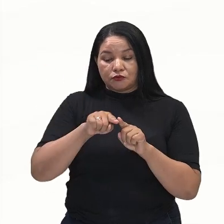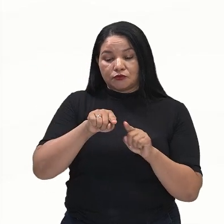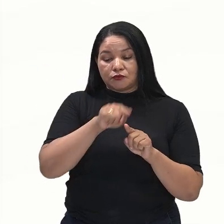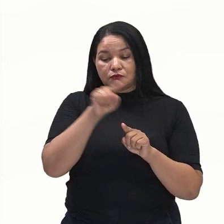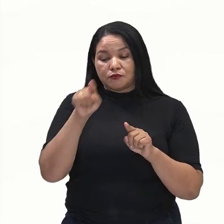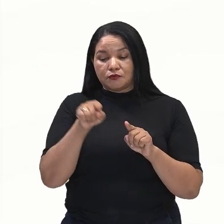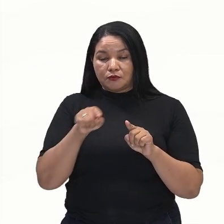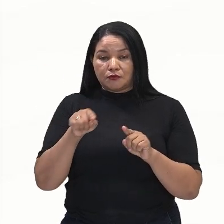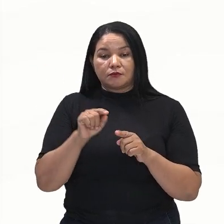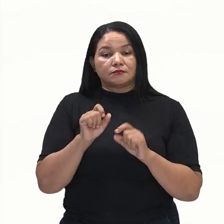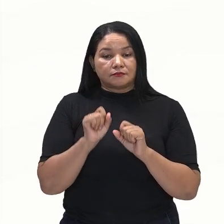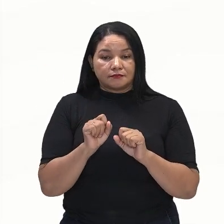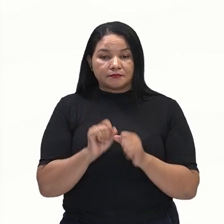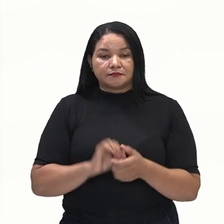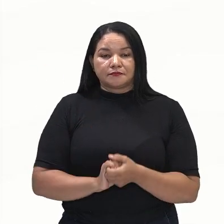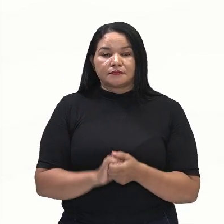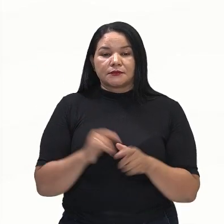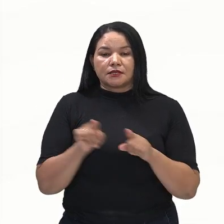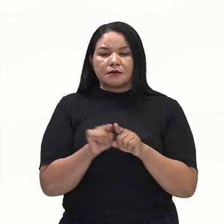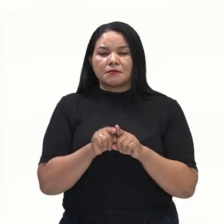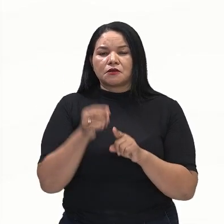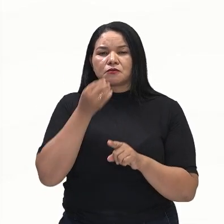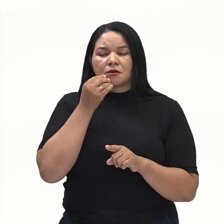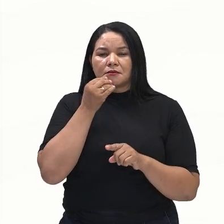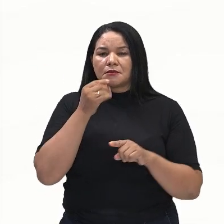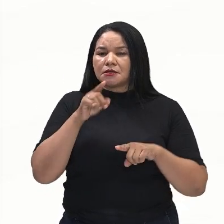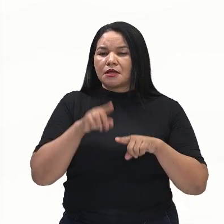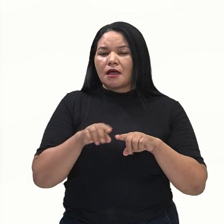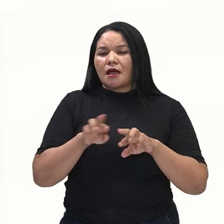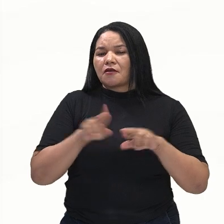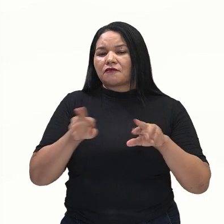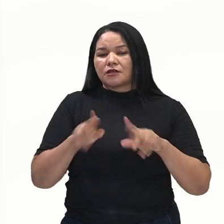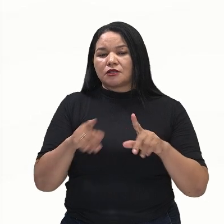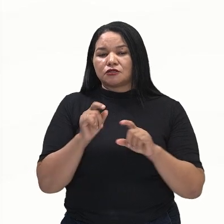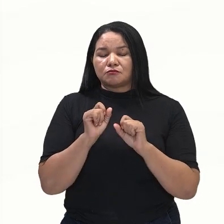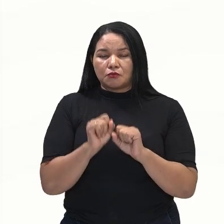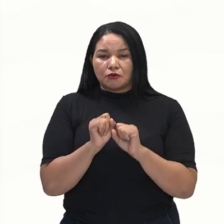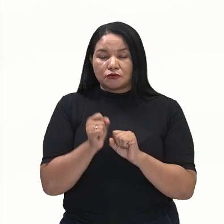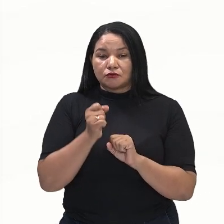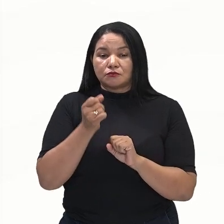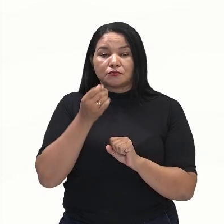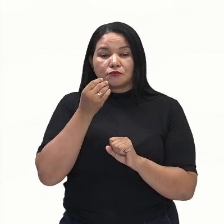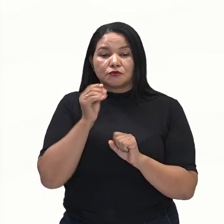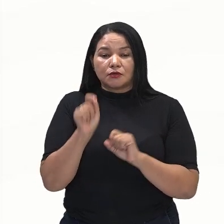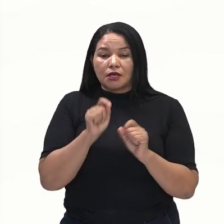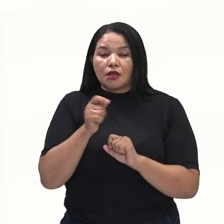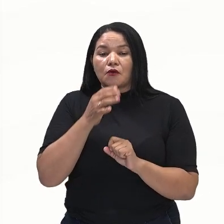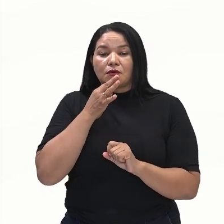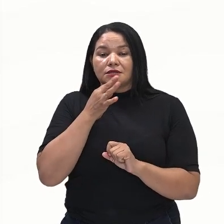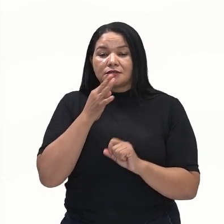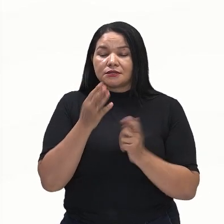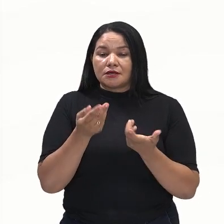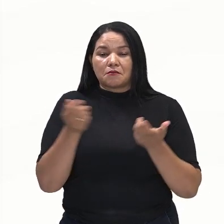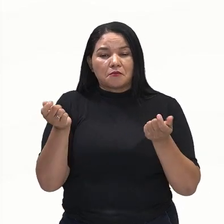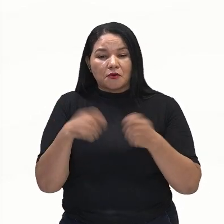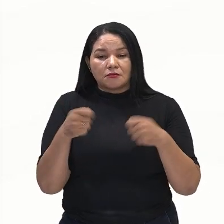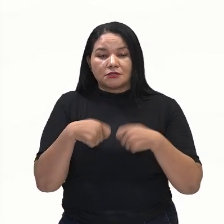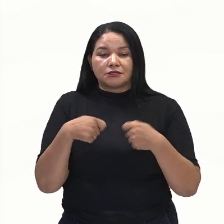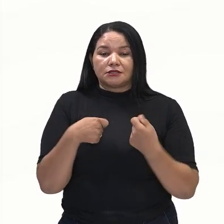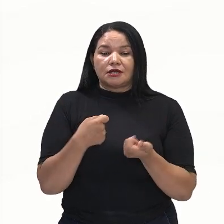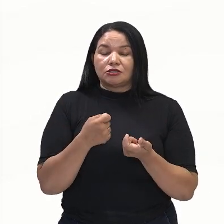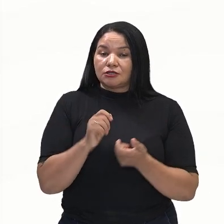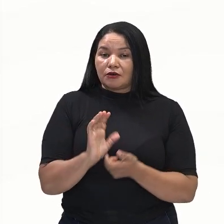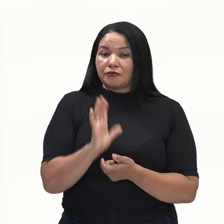aleatório, conhecer o espaço amostral é essencial para que a gente consiga calcular a probabilidade desse